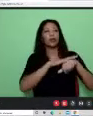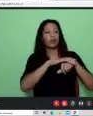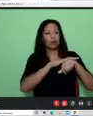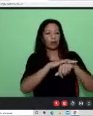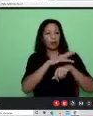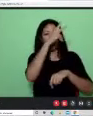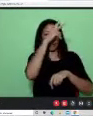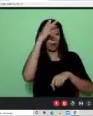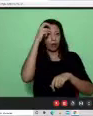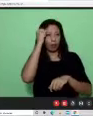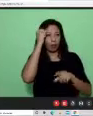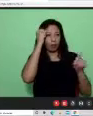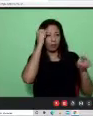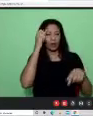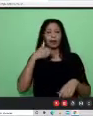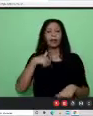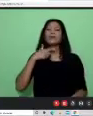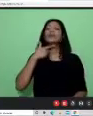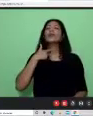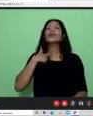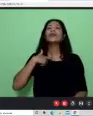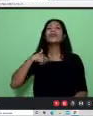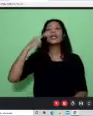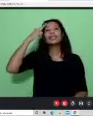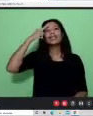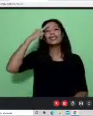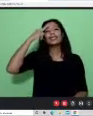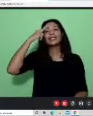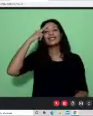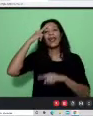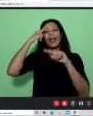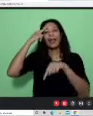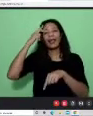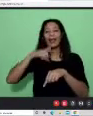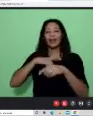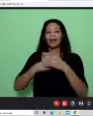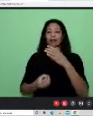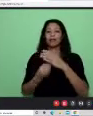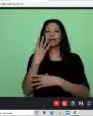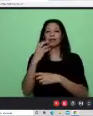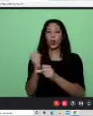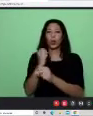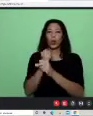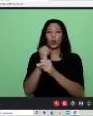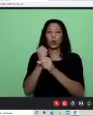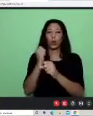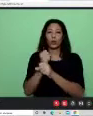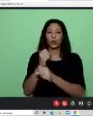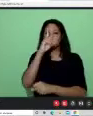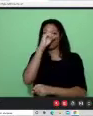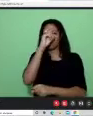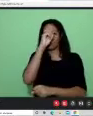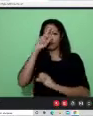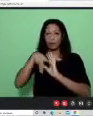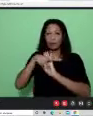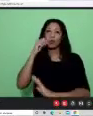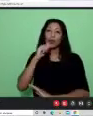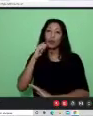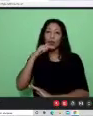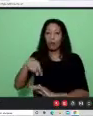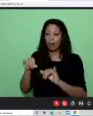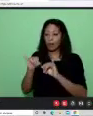o meu sonho, todos aqui sabem, que é ter um hospital da mulher em Parnamirim. E surgiu a sugestão de se